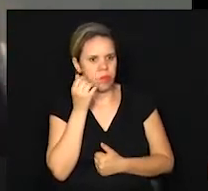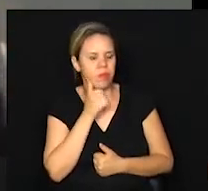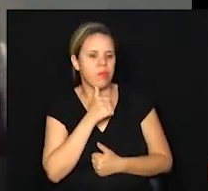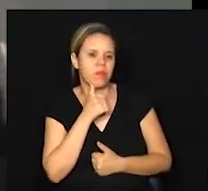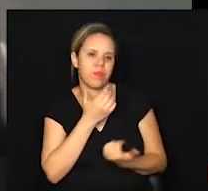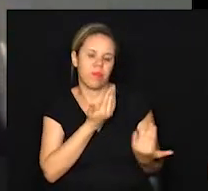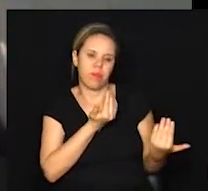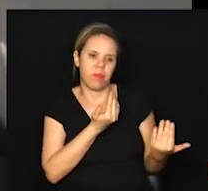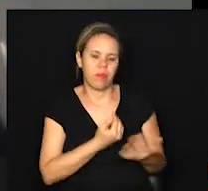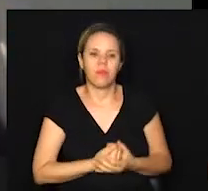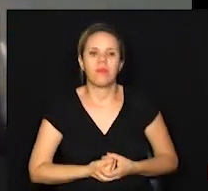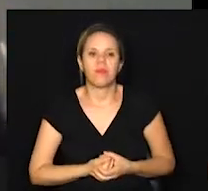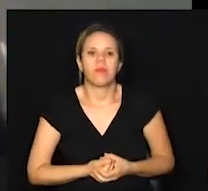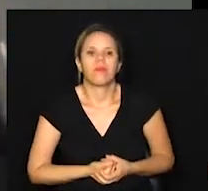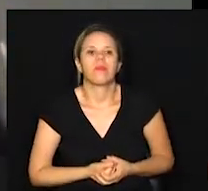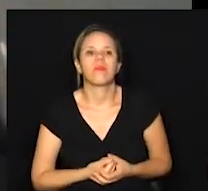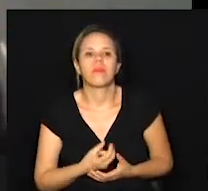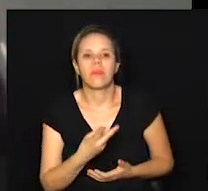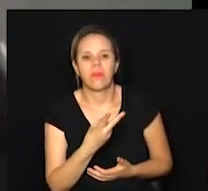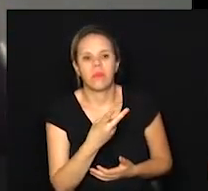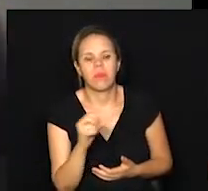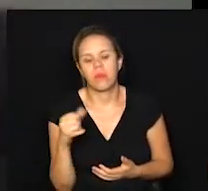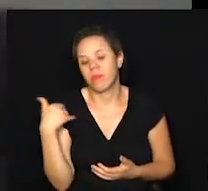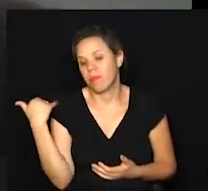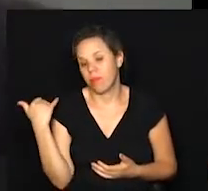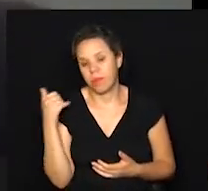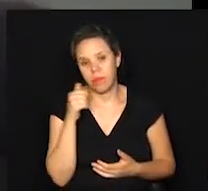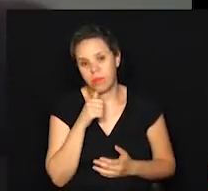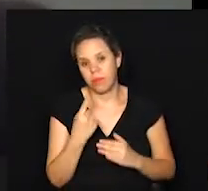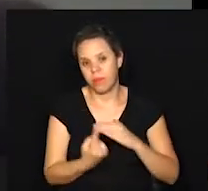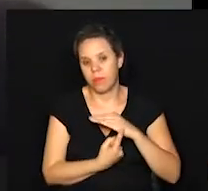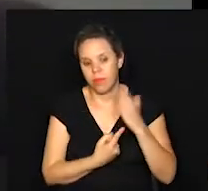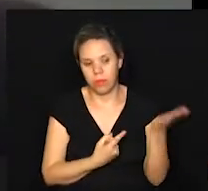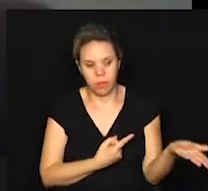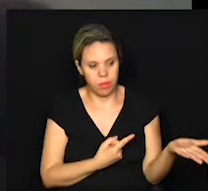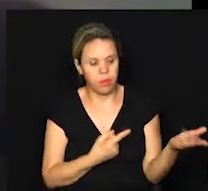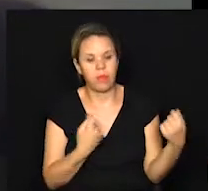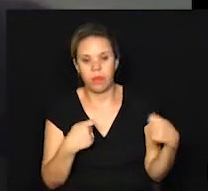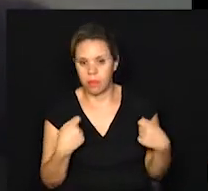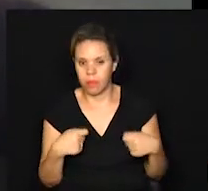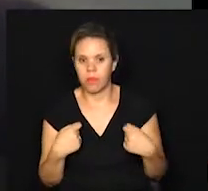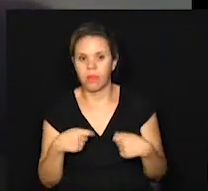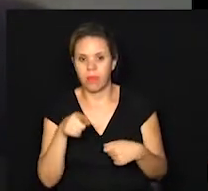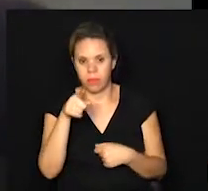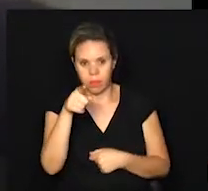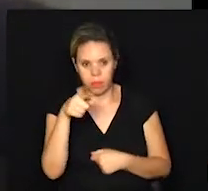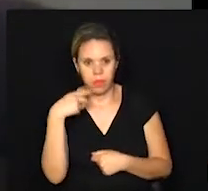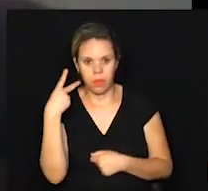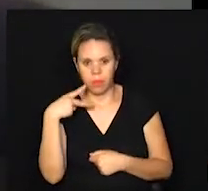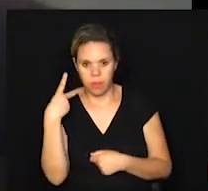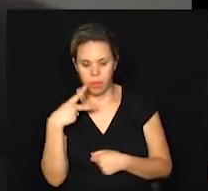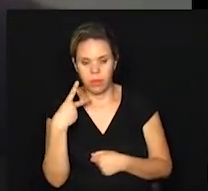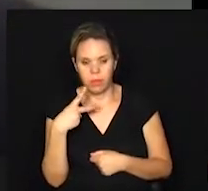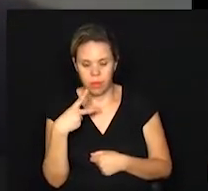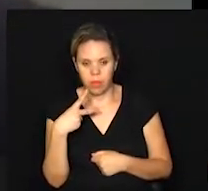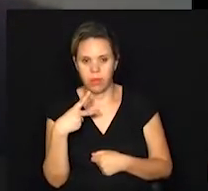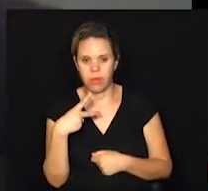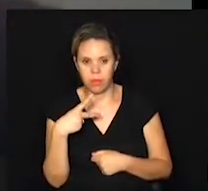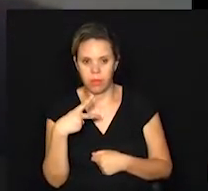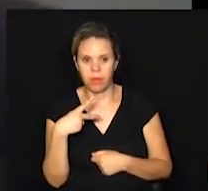menina, tem seus 20 anos, então é necessário, vereador, que isso seja